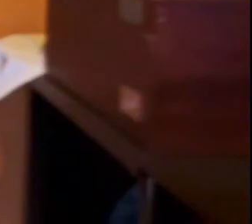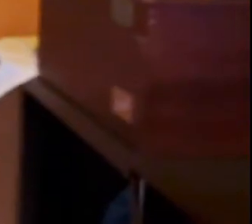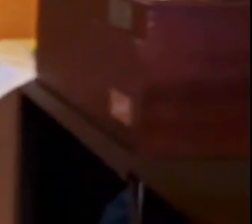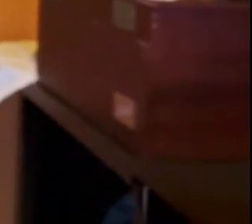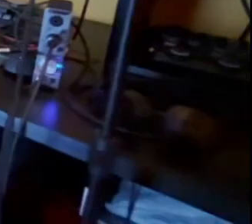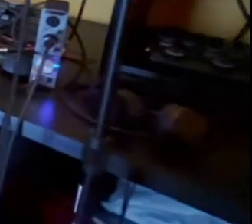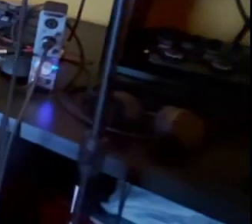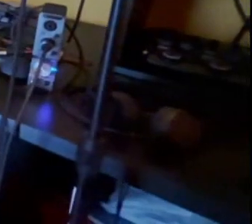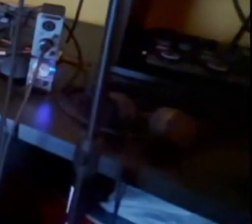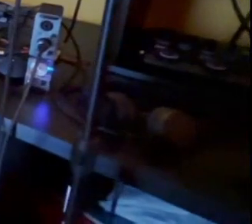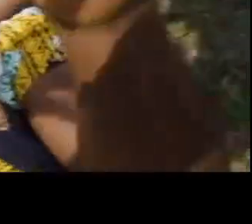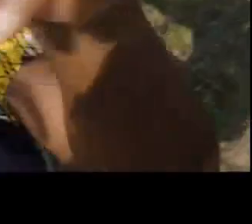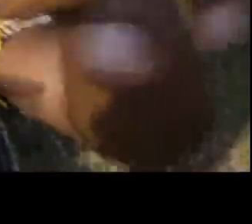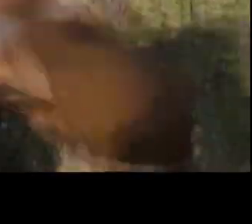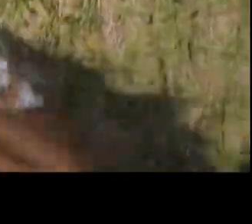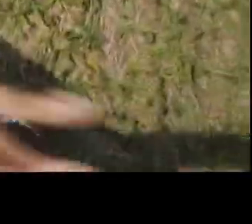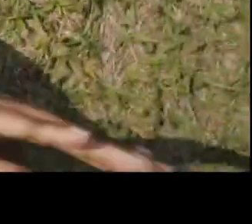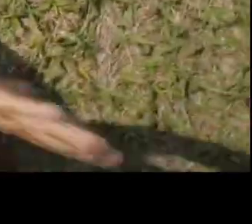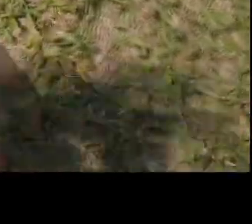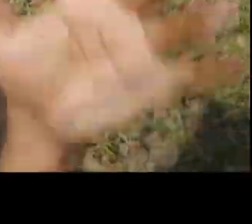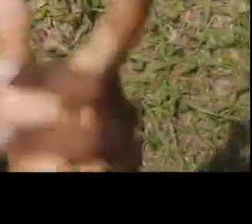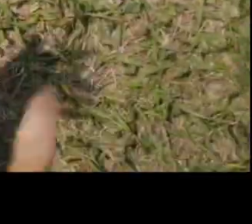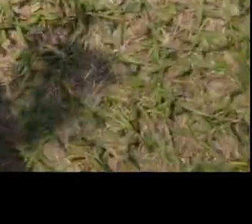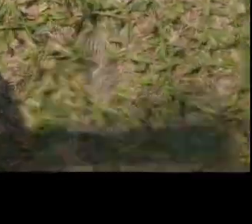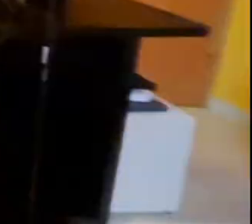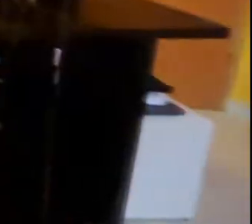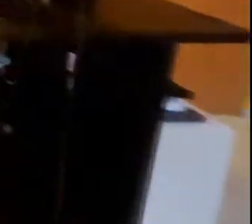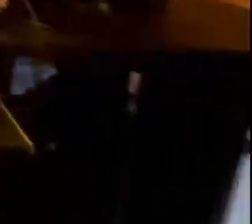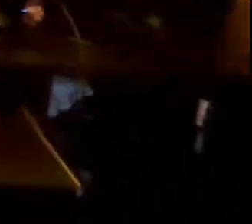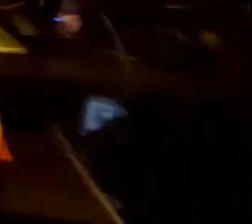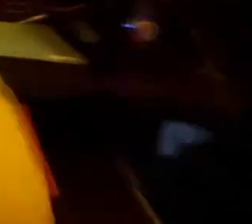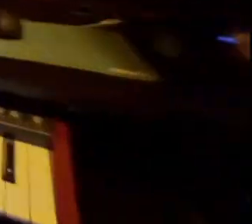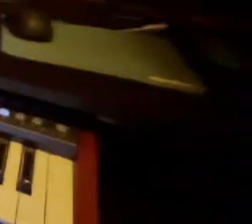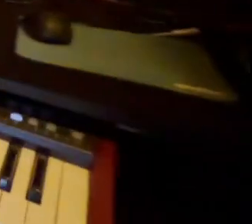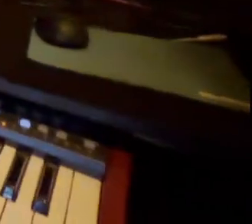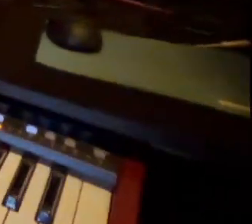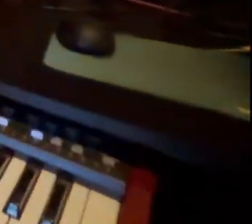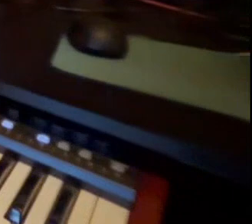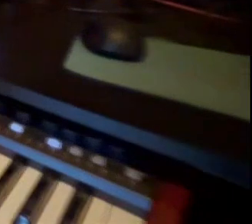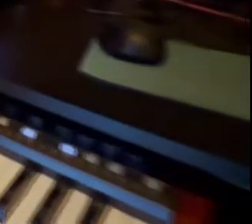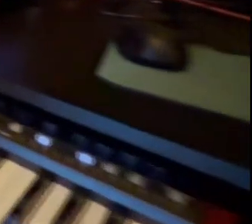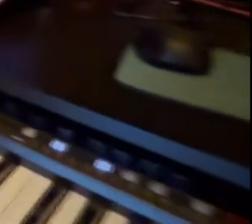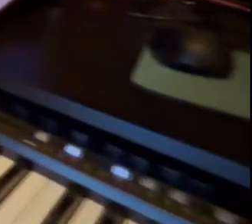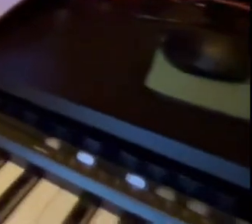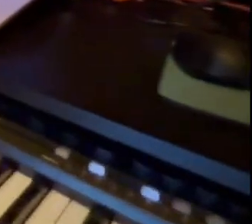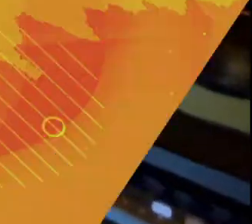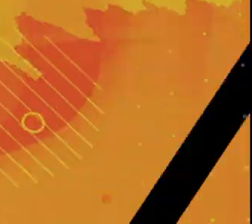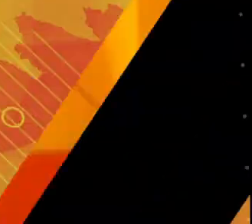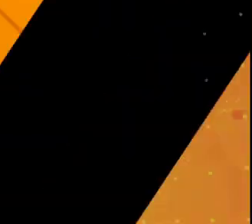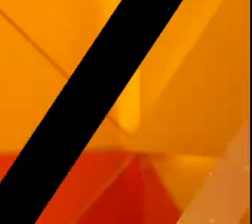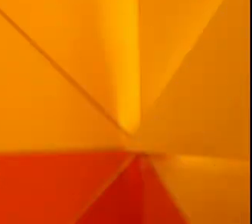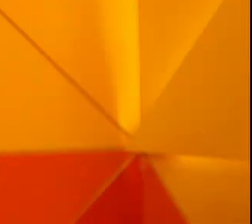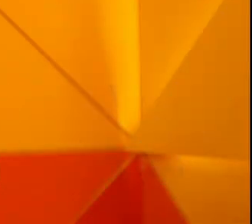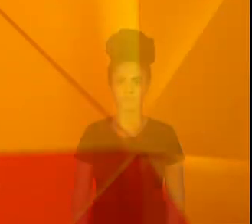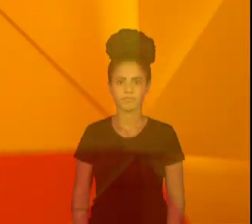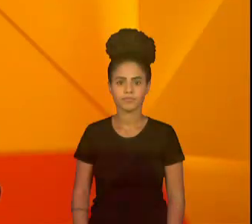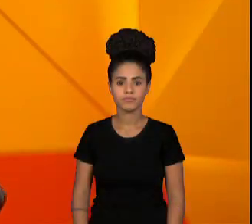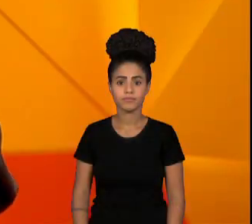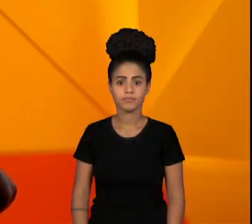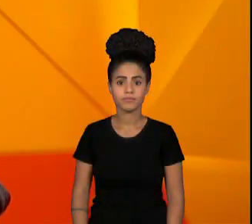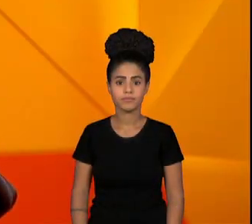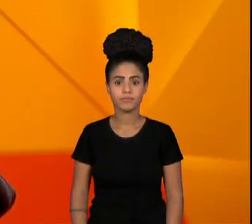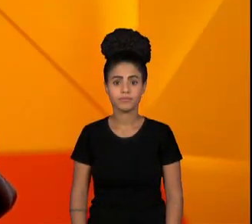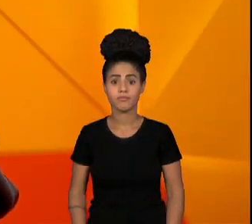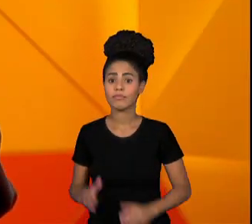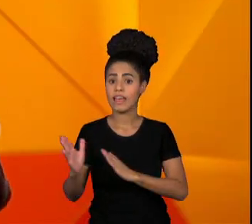corpo, conforto eu axé. O mar sem sol fica tudo tão frio e o frio é aquilo que o corpo não quer. A gente vai para